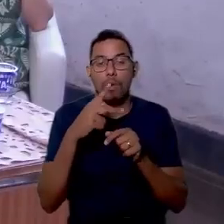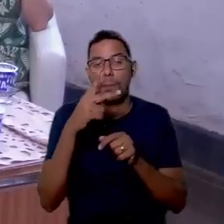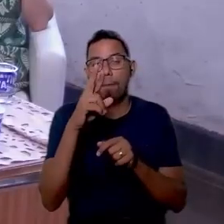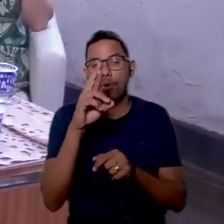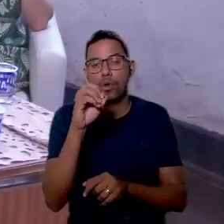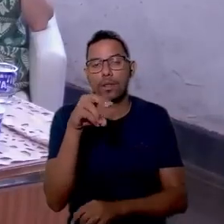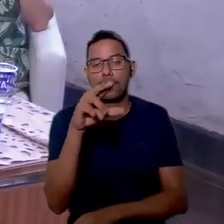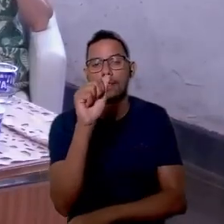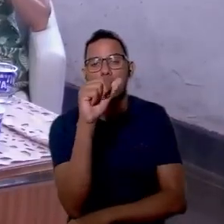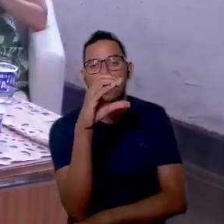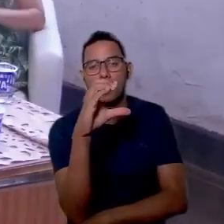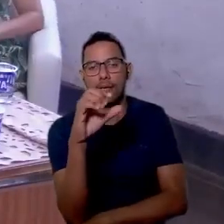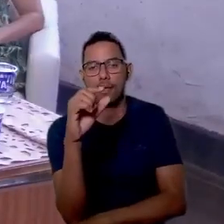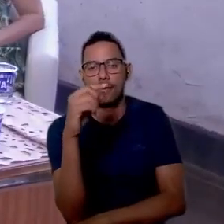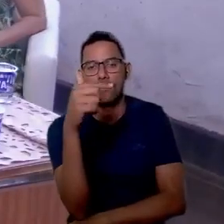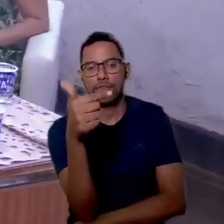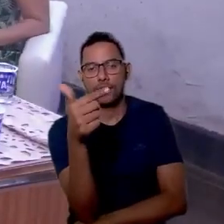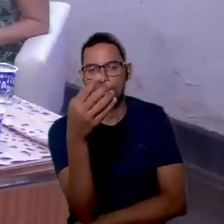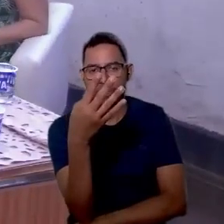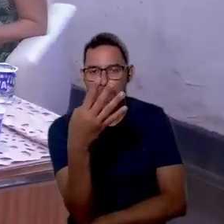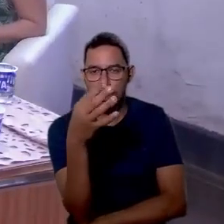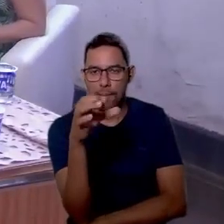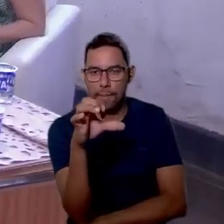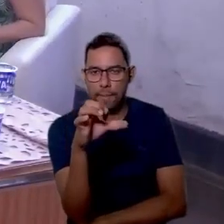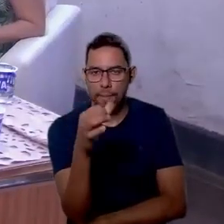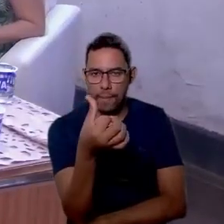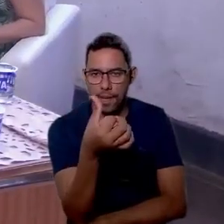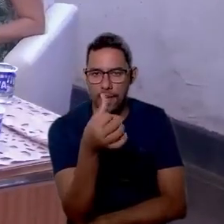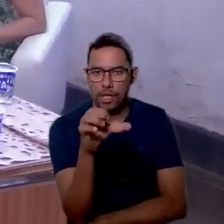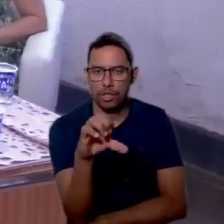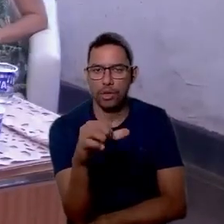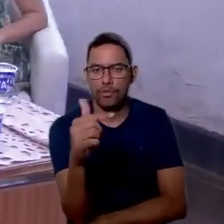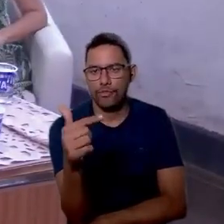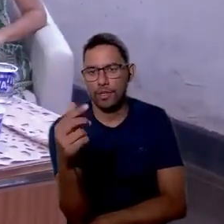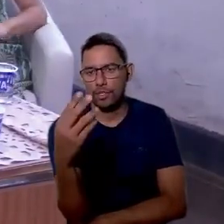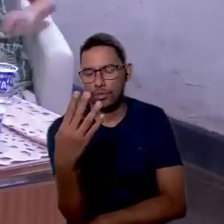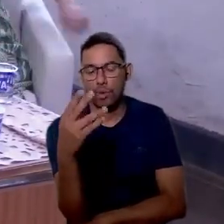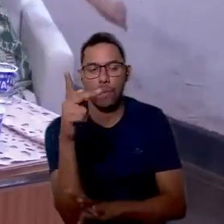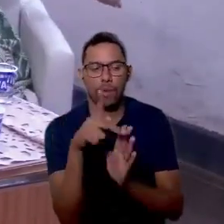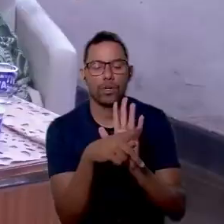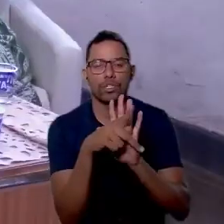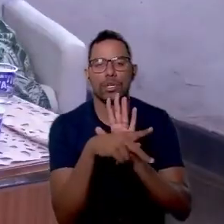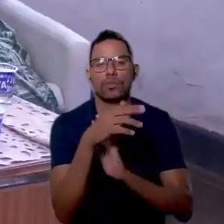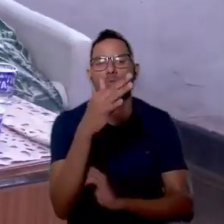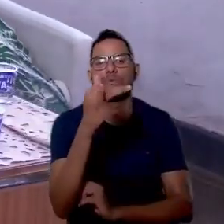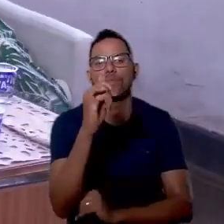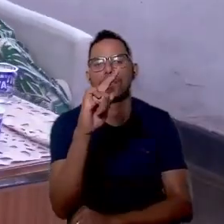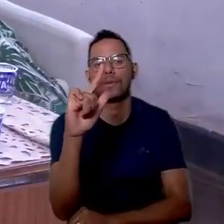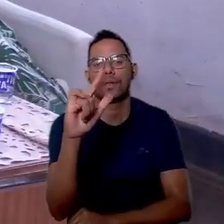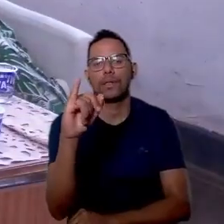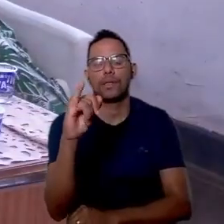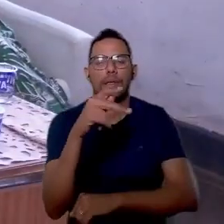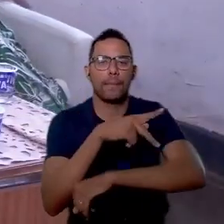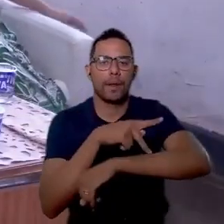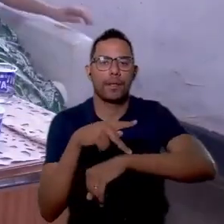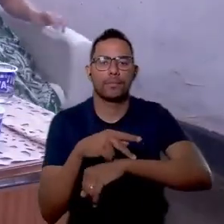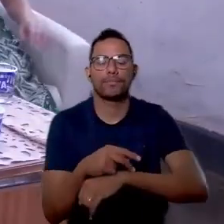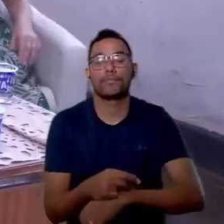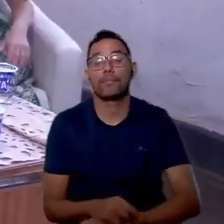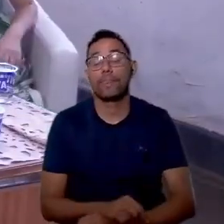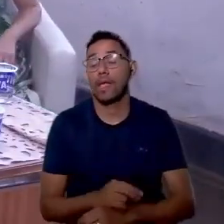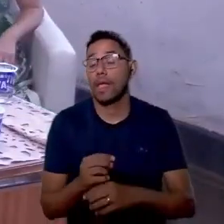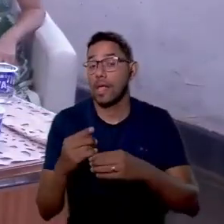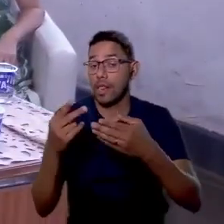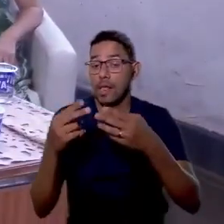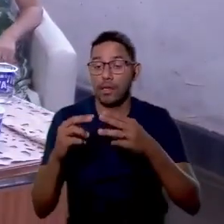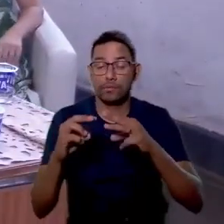PRONAC 246978, que é esse projeto do Flip Aracatu. Está vendo o númerozinho ali? Você pode entrar no site do Ministério